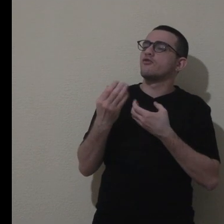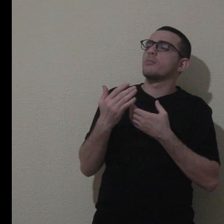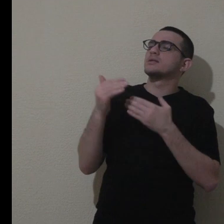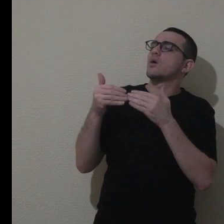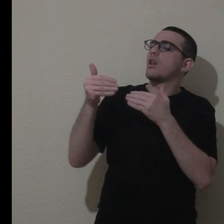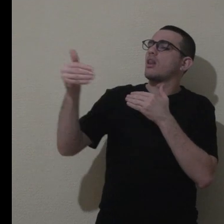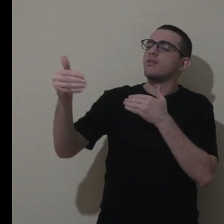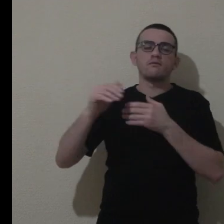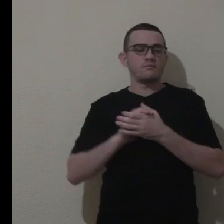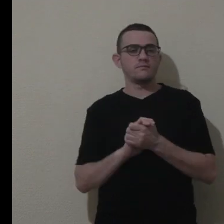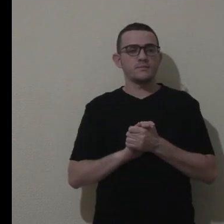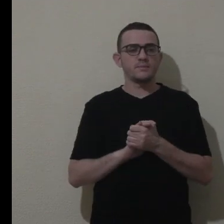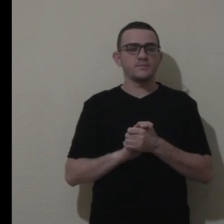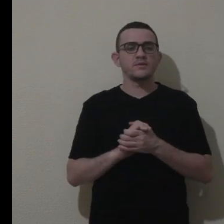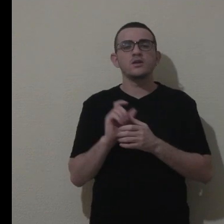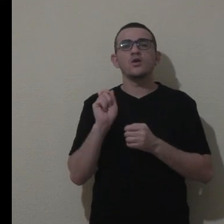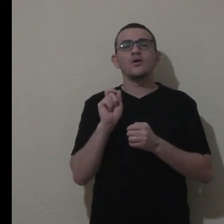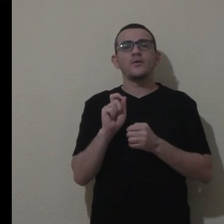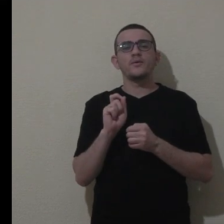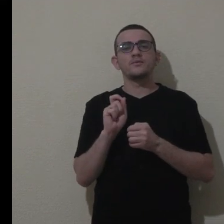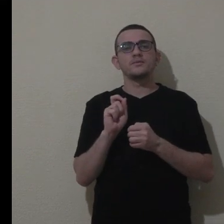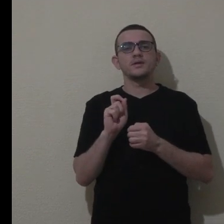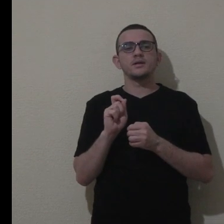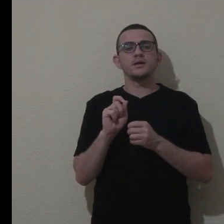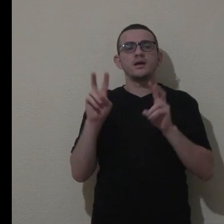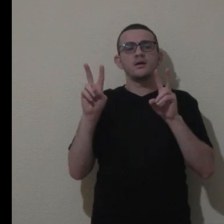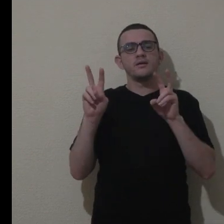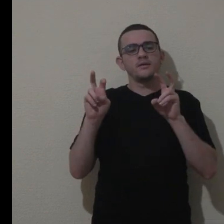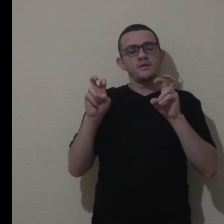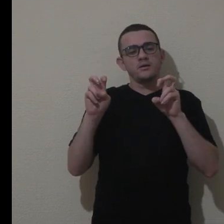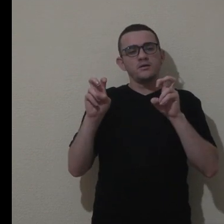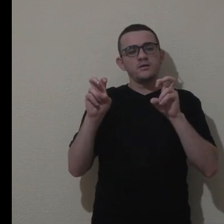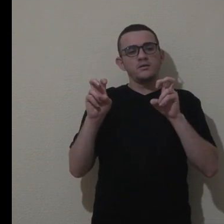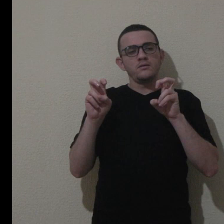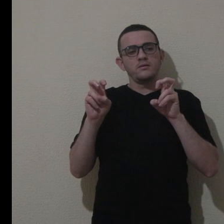dados lá na frente, né, sobre a questão